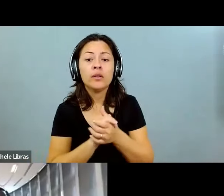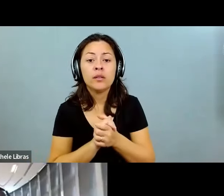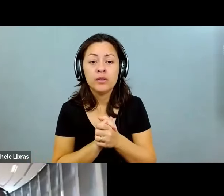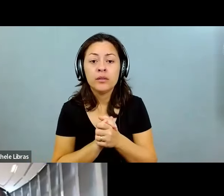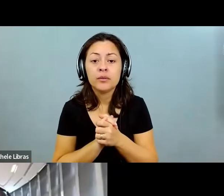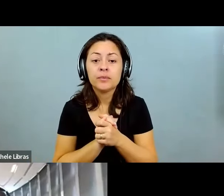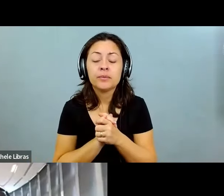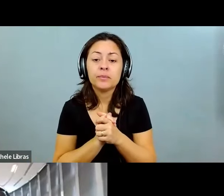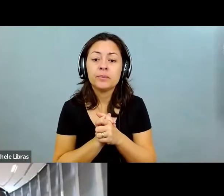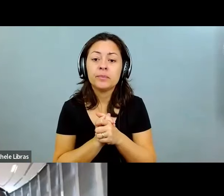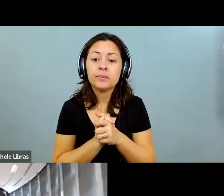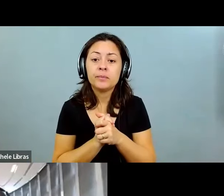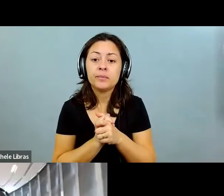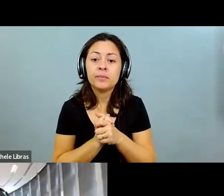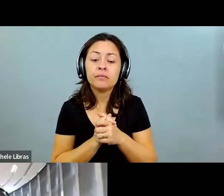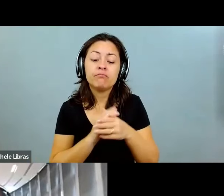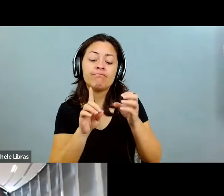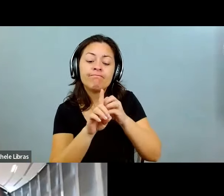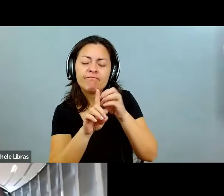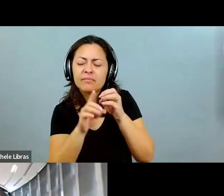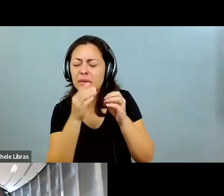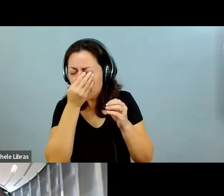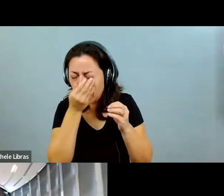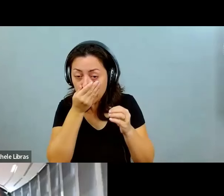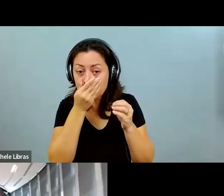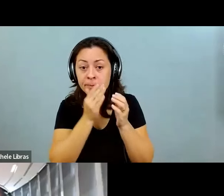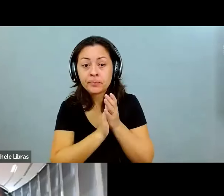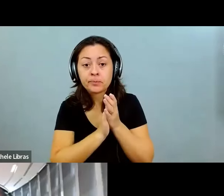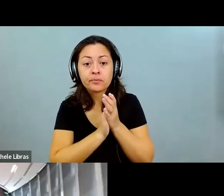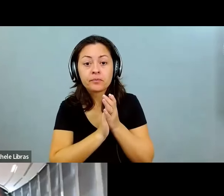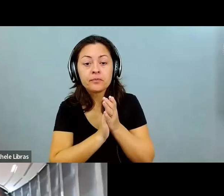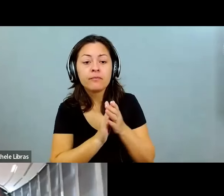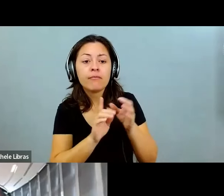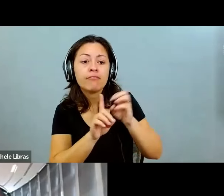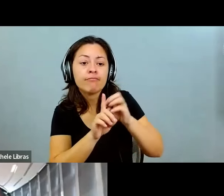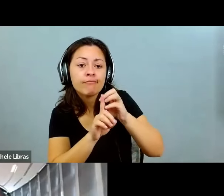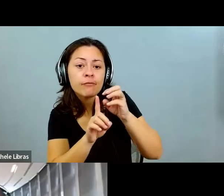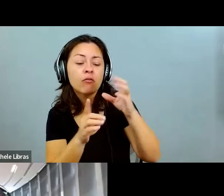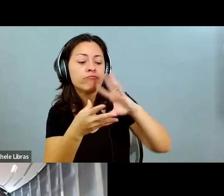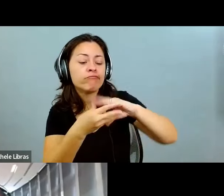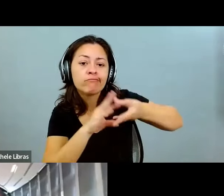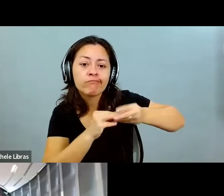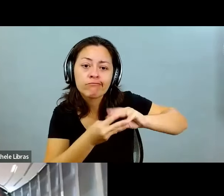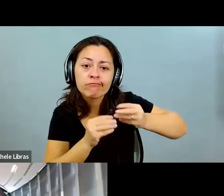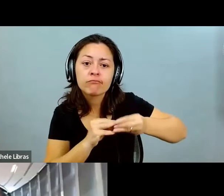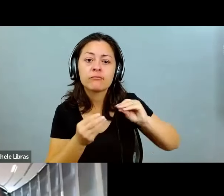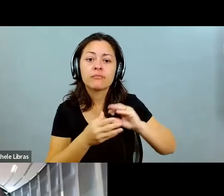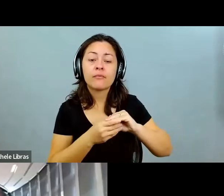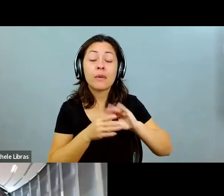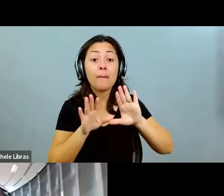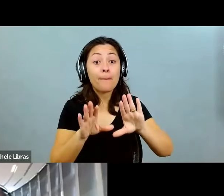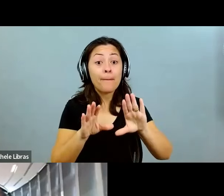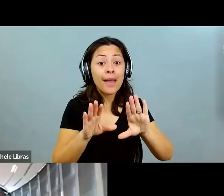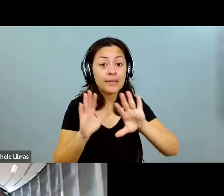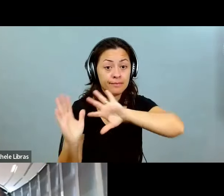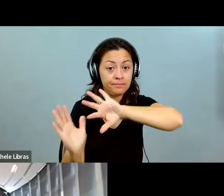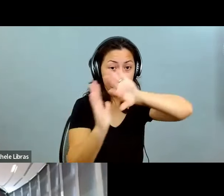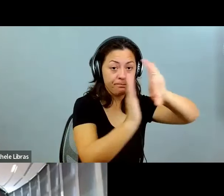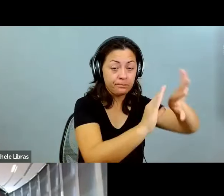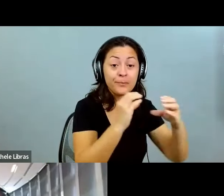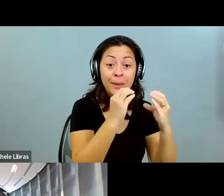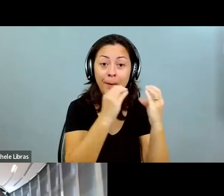fertilizante tanto pra soja quanto pro pro pro algodão eh o milho o milho é uma outra é uma outra variável o milho